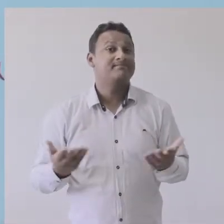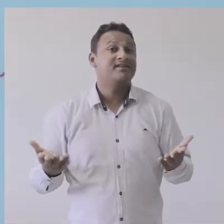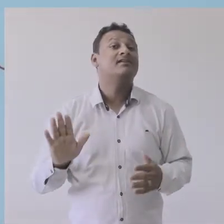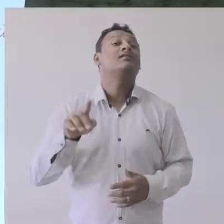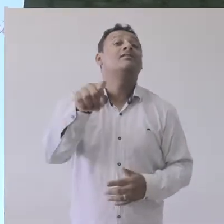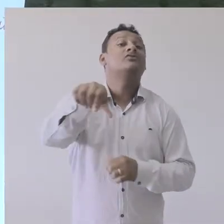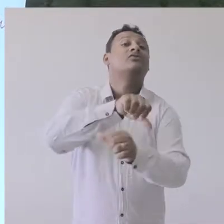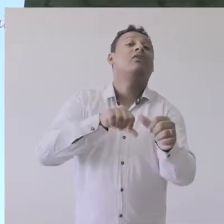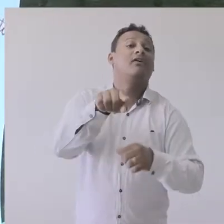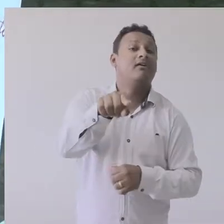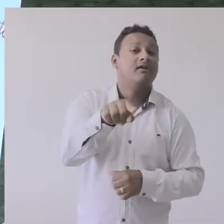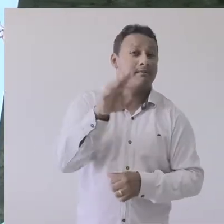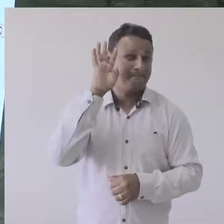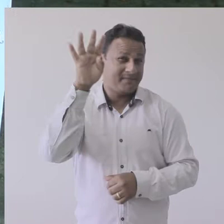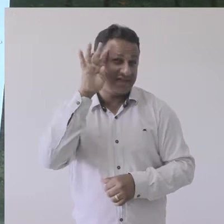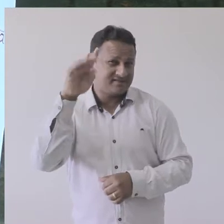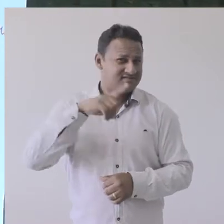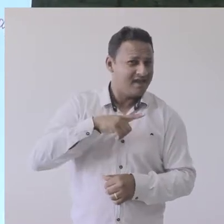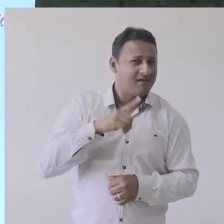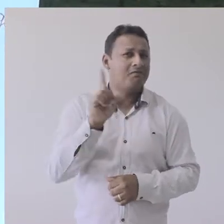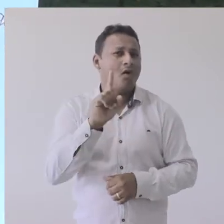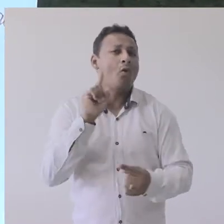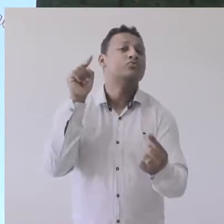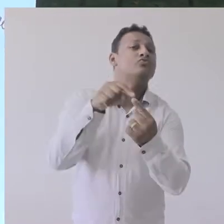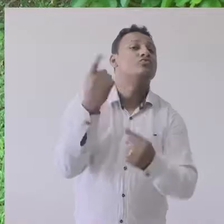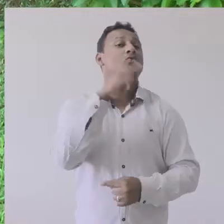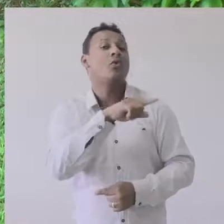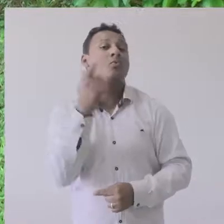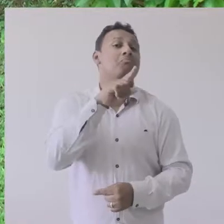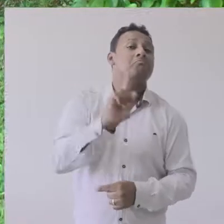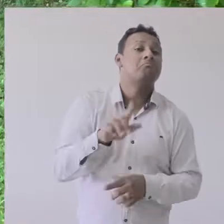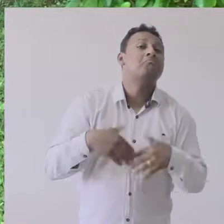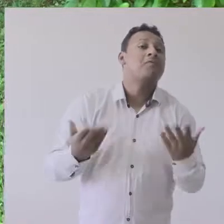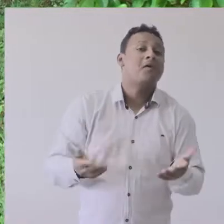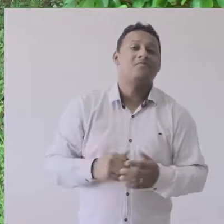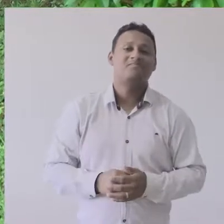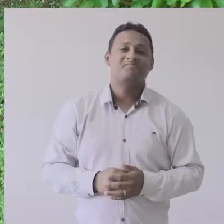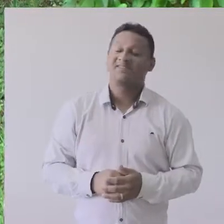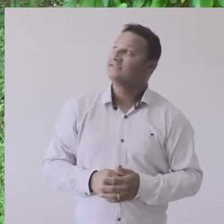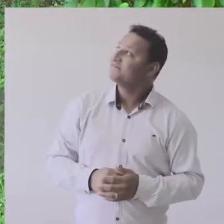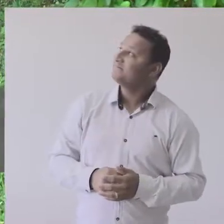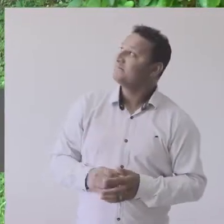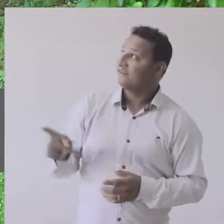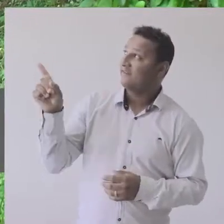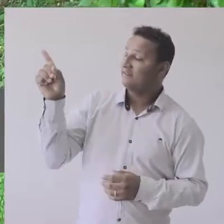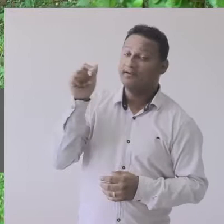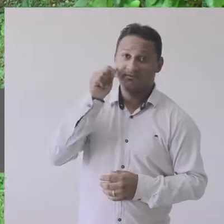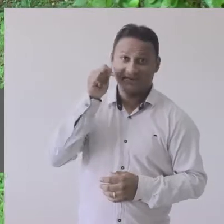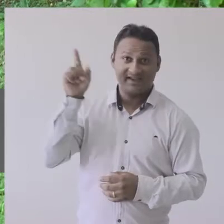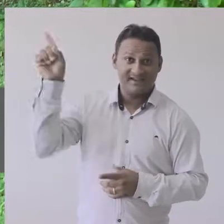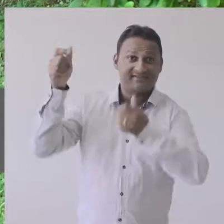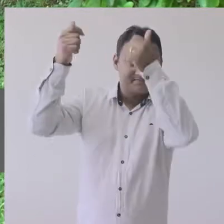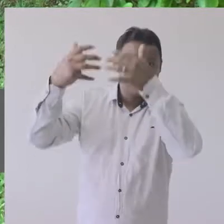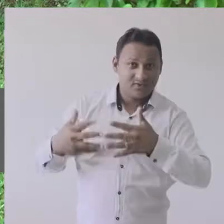Mas e você? Quais foram as suas metas para 2017? Eu prometi que eu ia começar a andar de patins, que eu tinha ganhado e